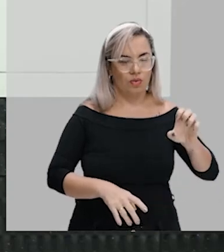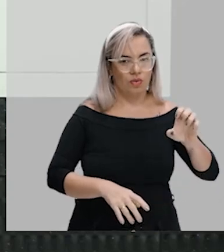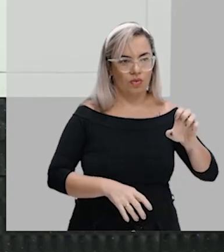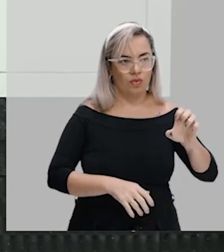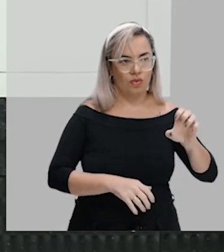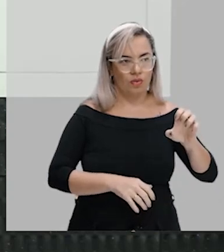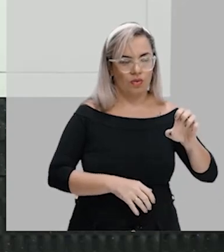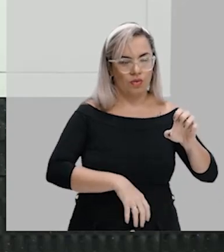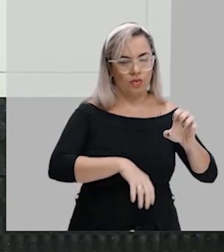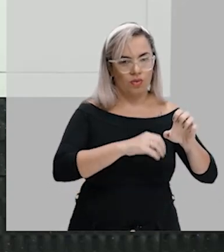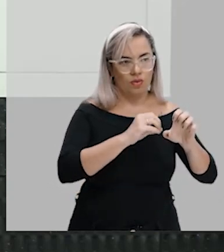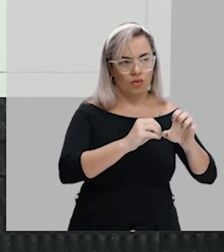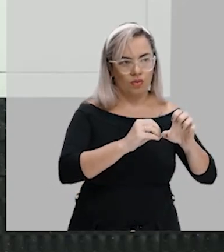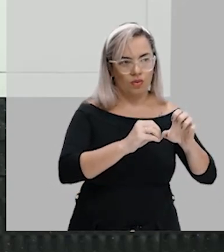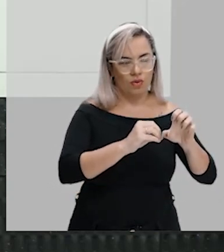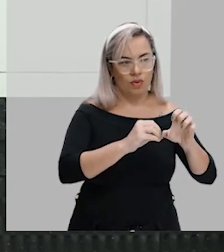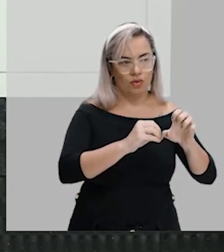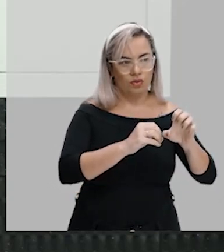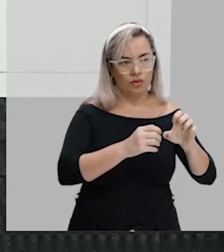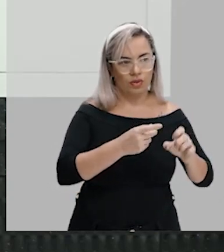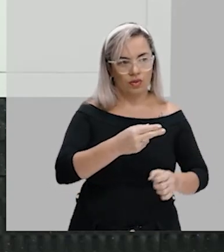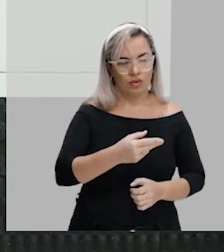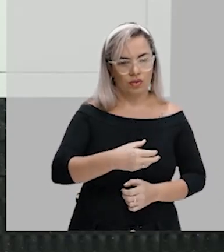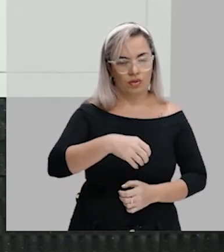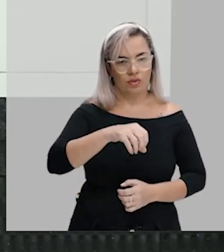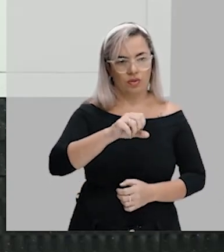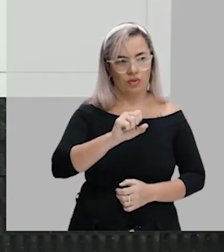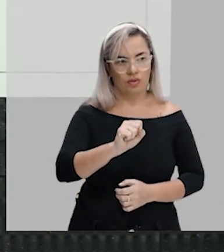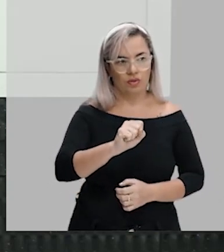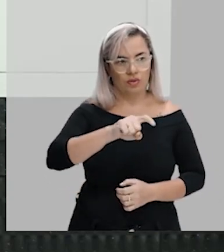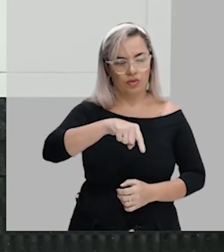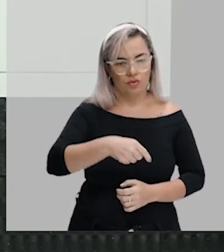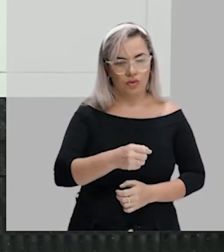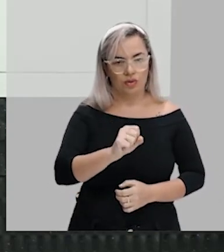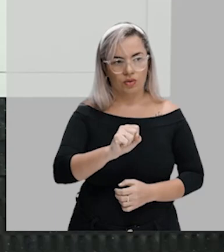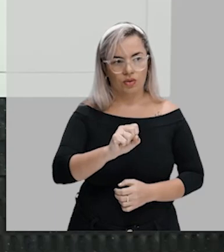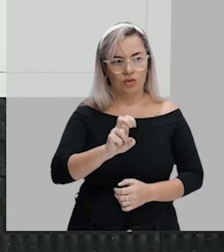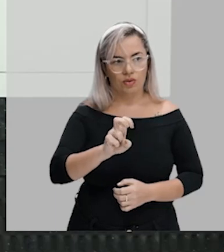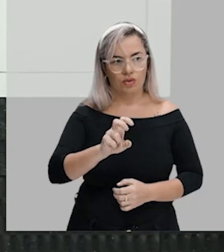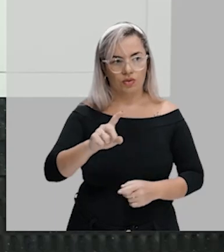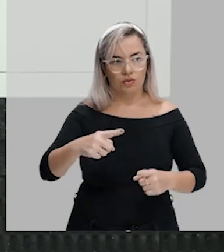8,85 vezes 10 a menos 12, né? Ok?